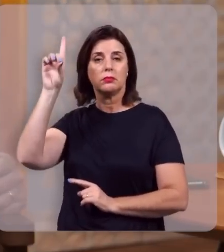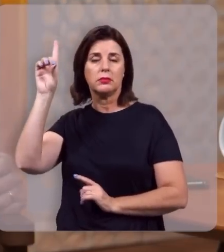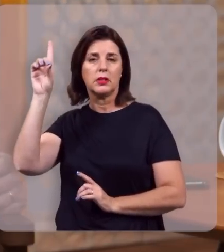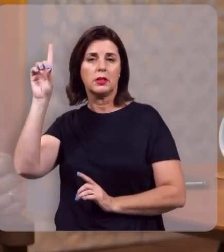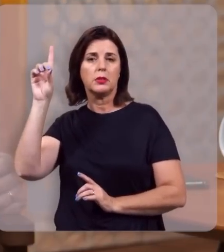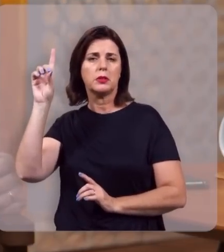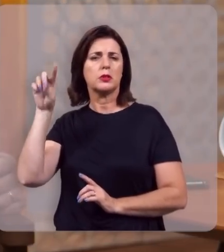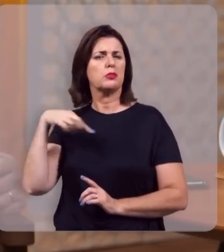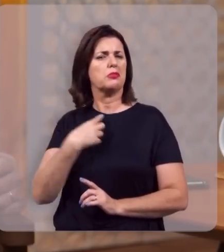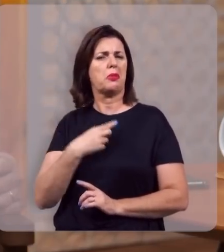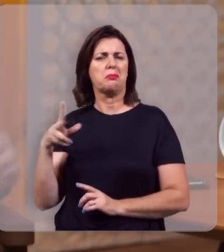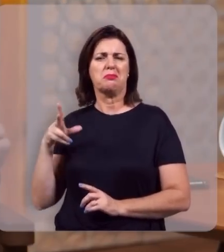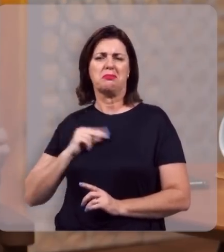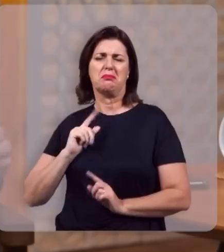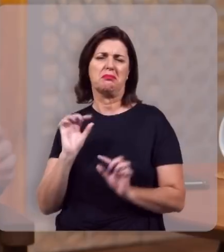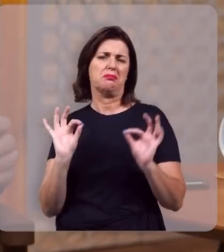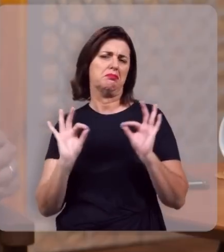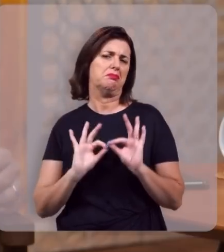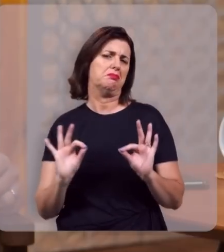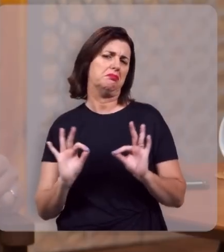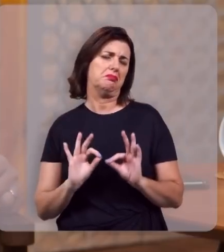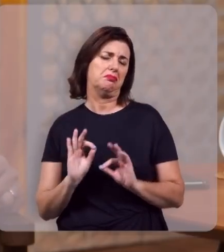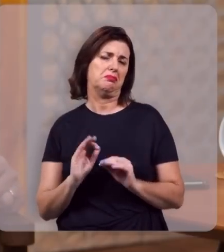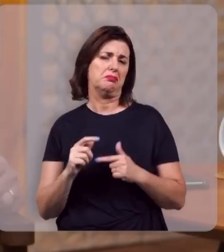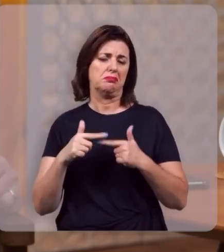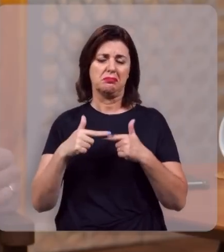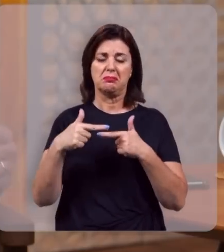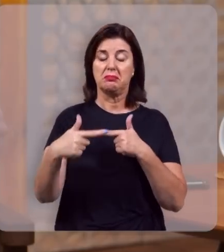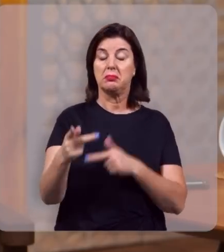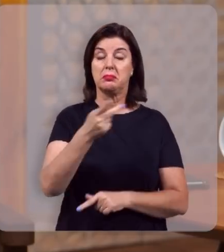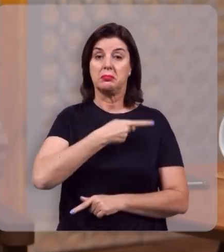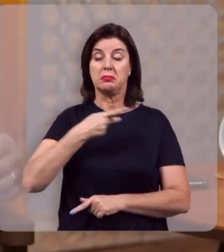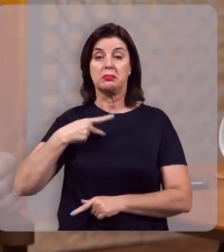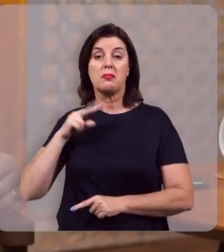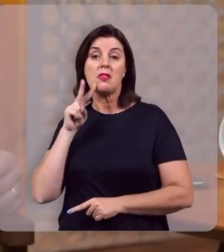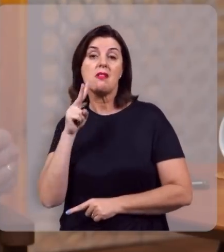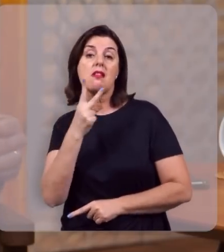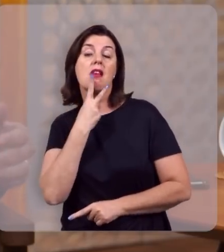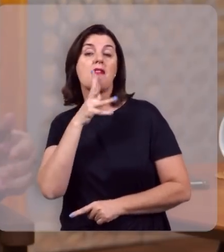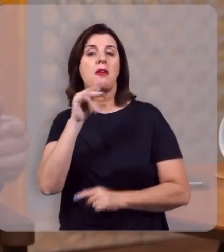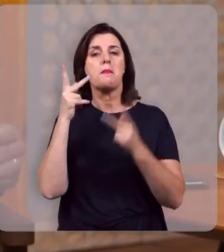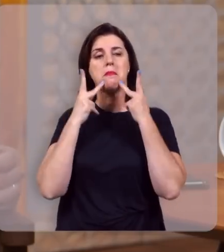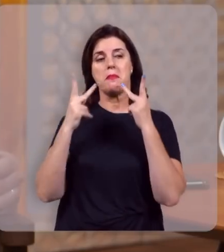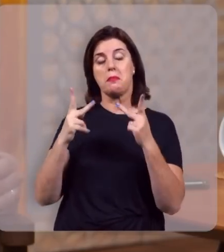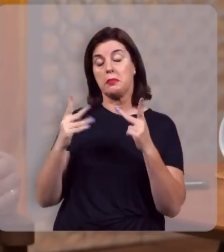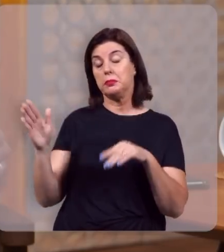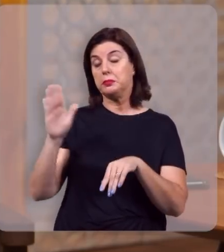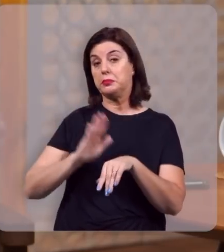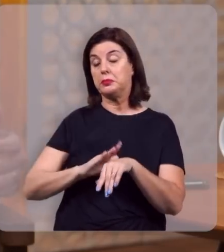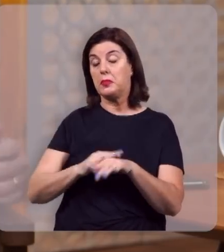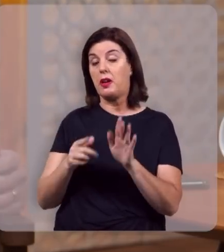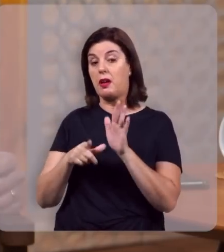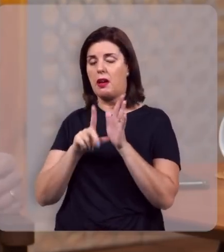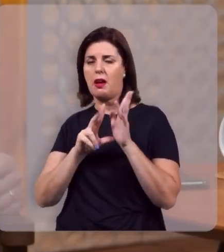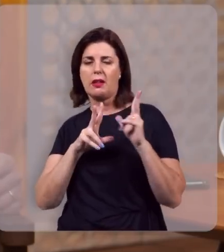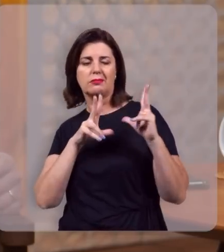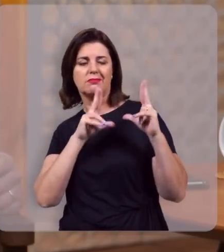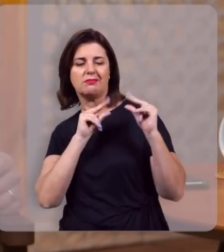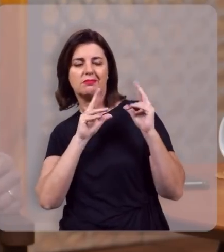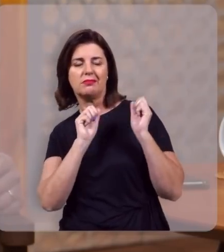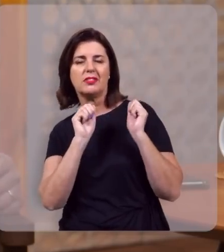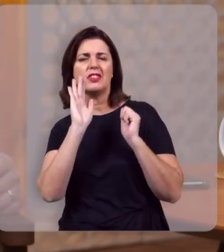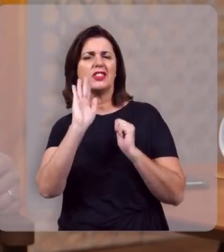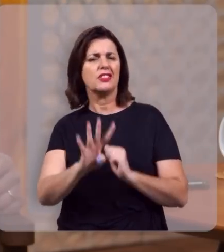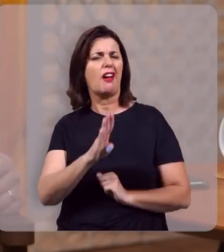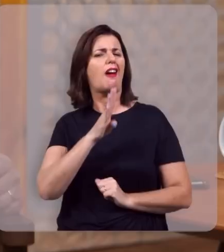de não merecermos. Daqui a pouquinho o reverendo Hernandes vai pregar sobre esse assunto, mas antes, aquele bate-papo que